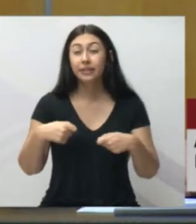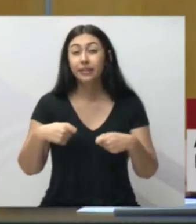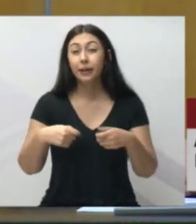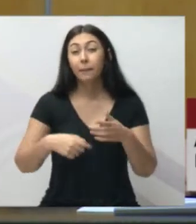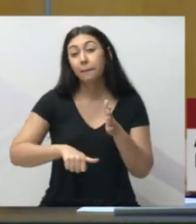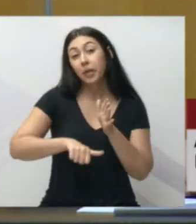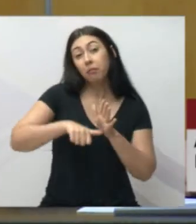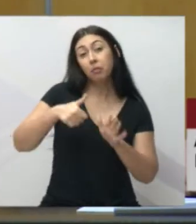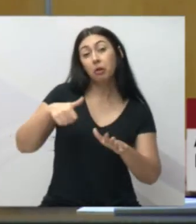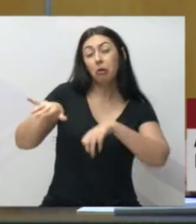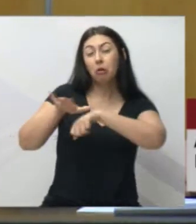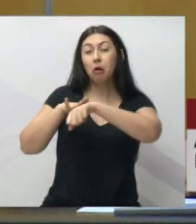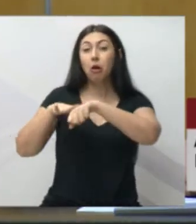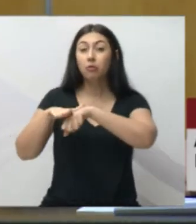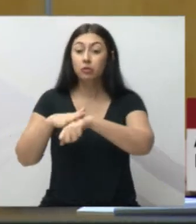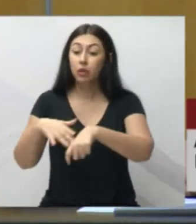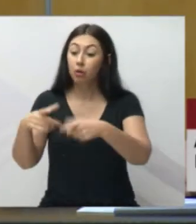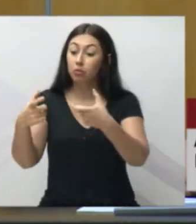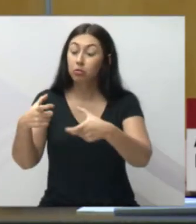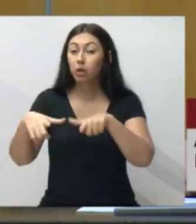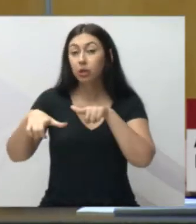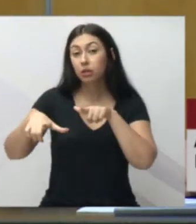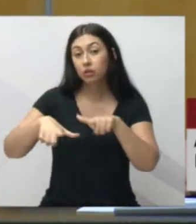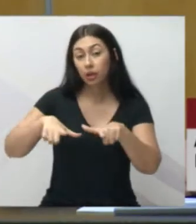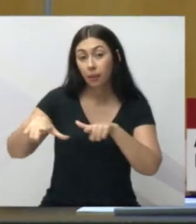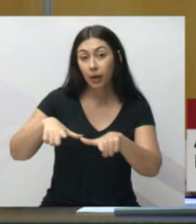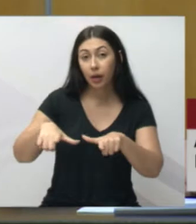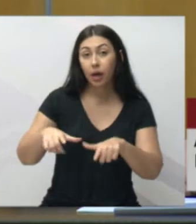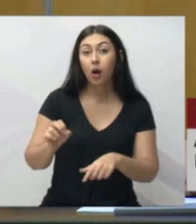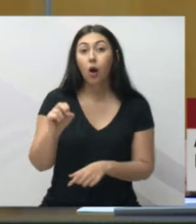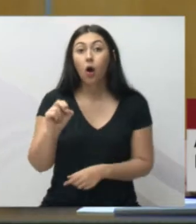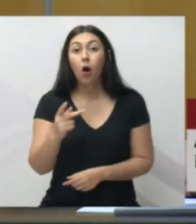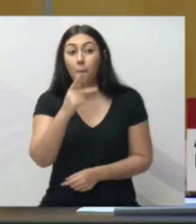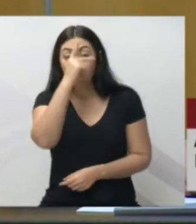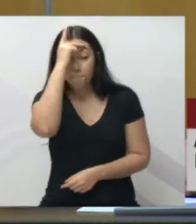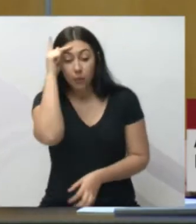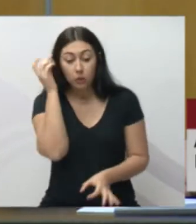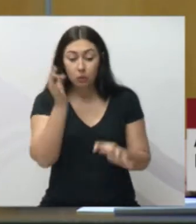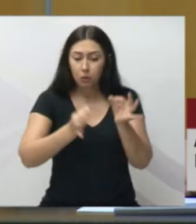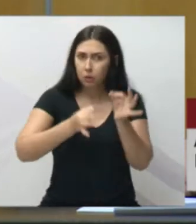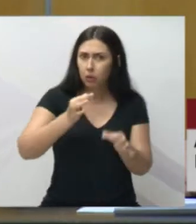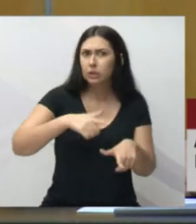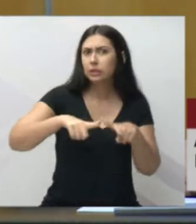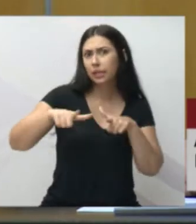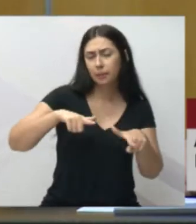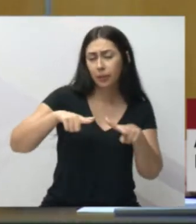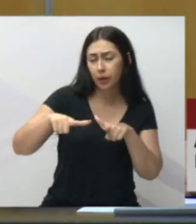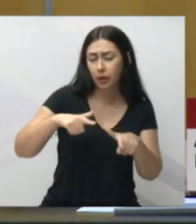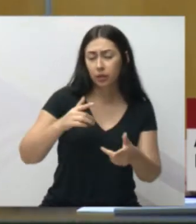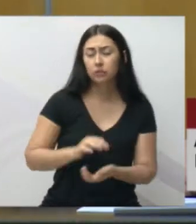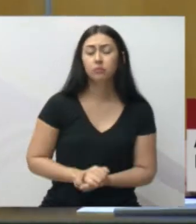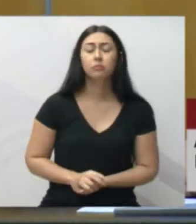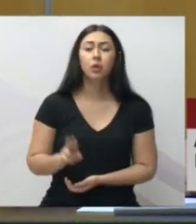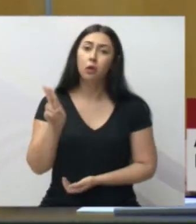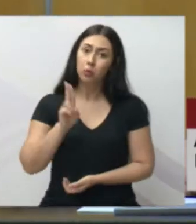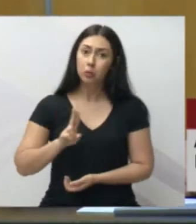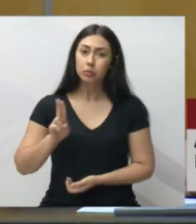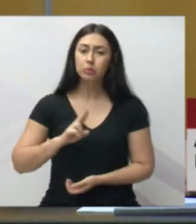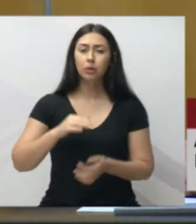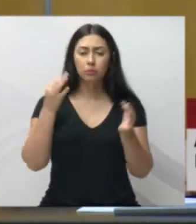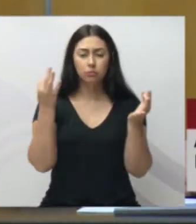representa, a pessoa jurídica para a qual trabalha e não a sua pessoa, sendo utilizado na